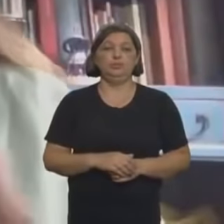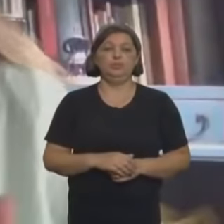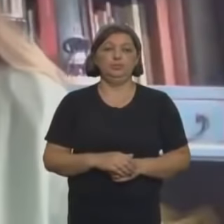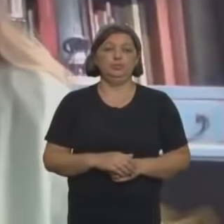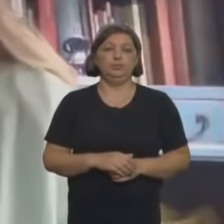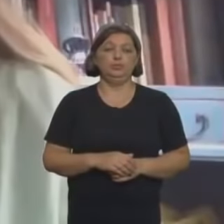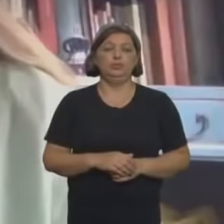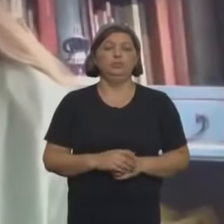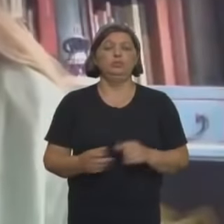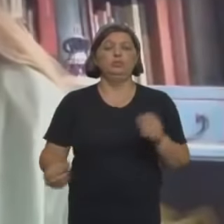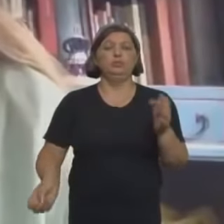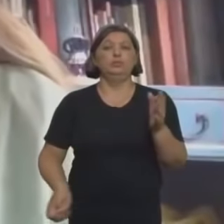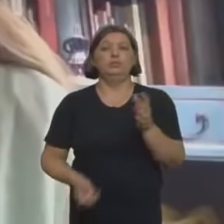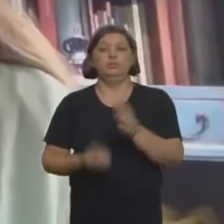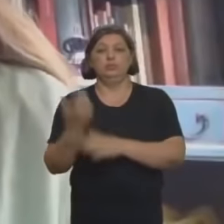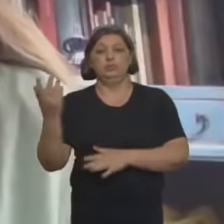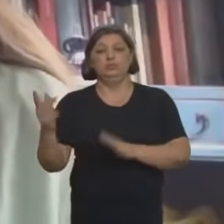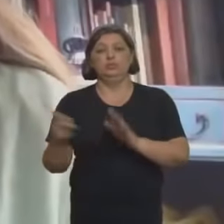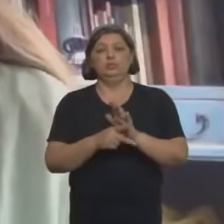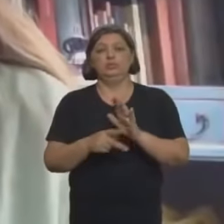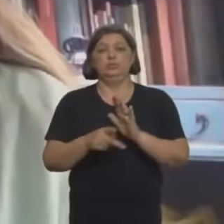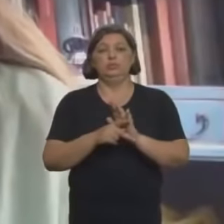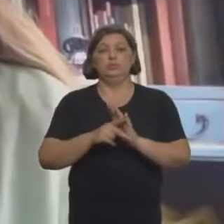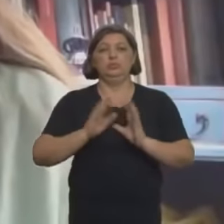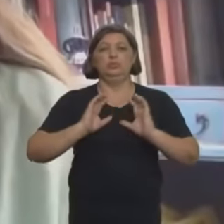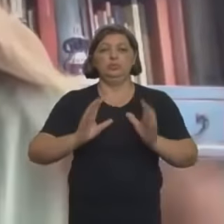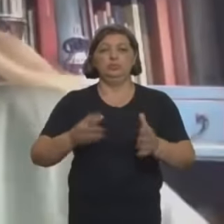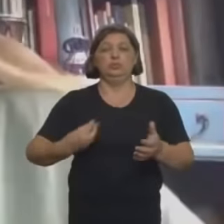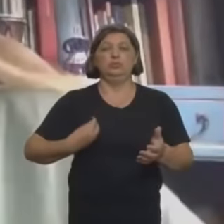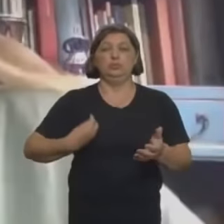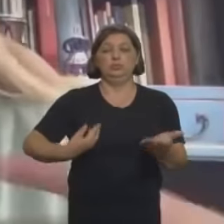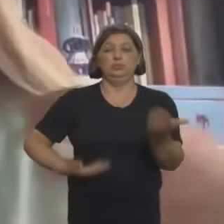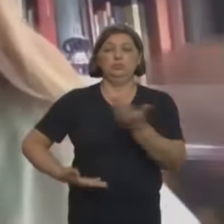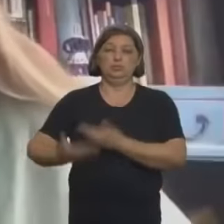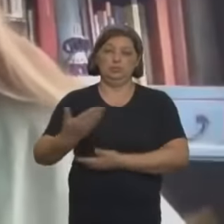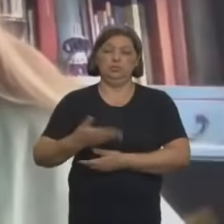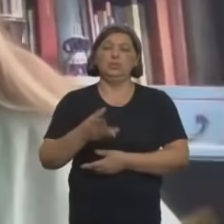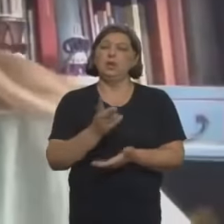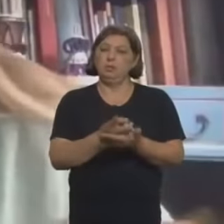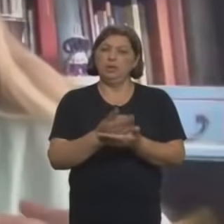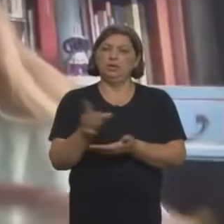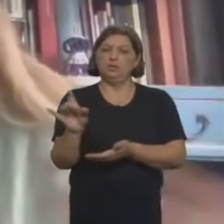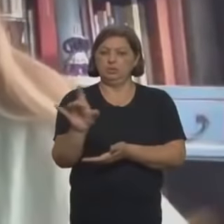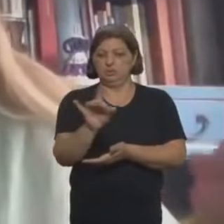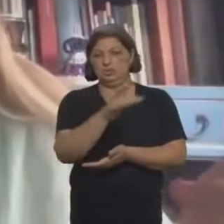que deu origem ao projeto de convivência, apesar de cada um ter as suas